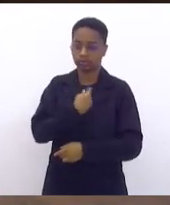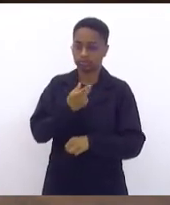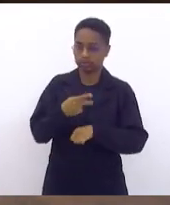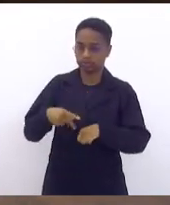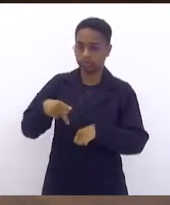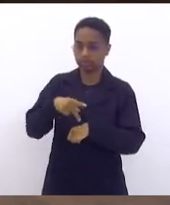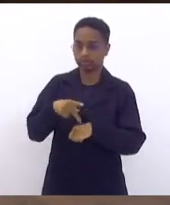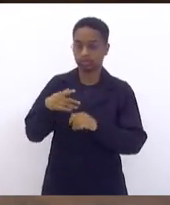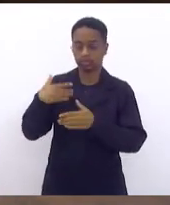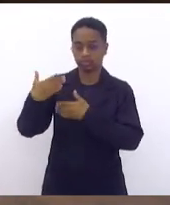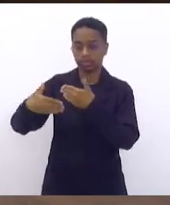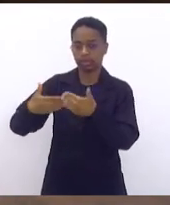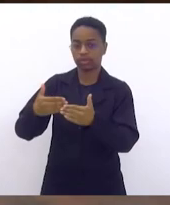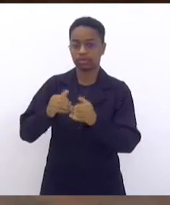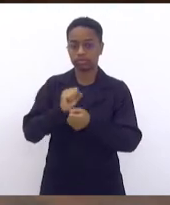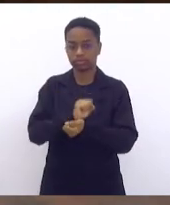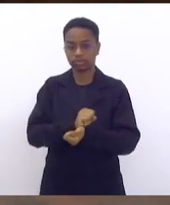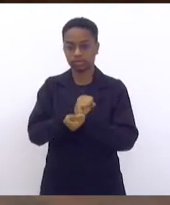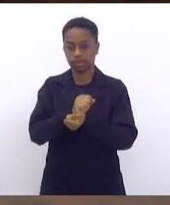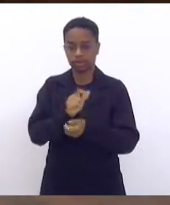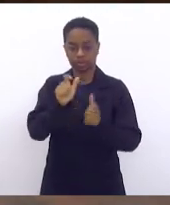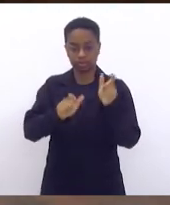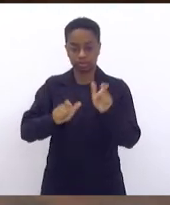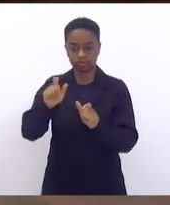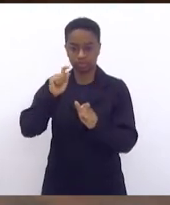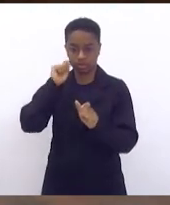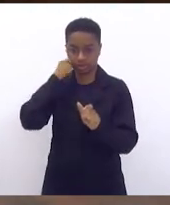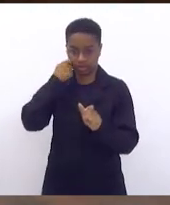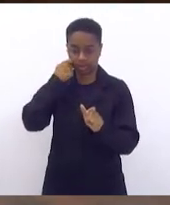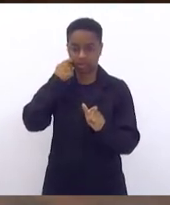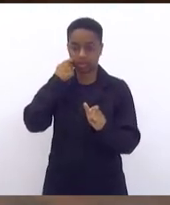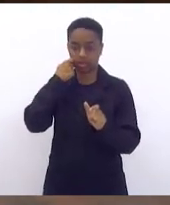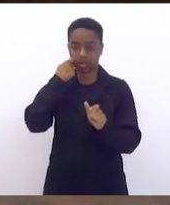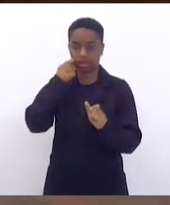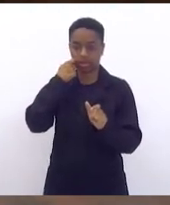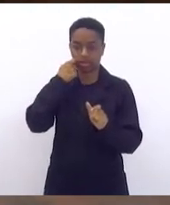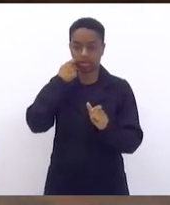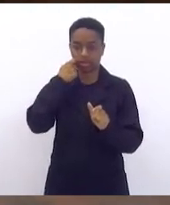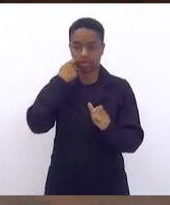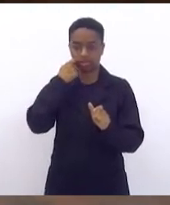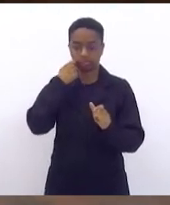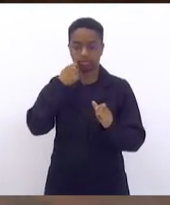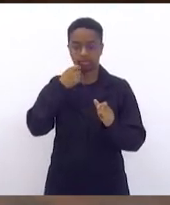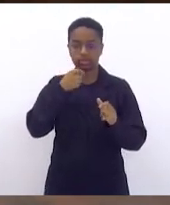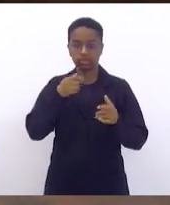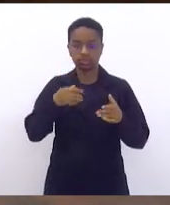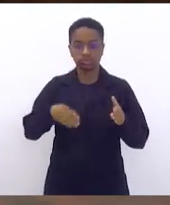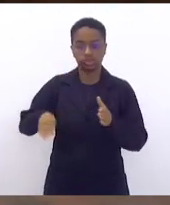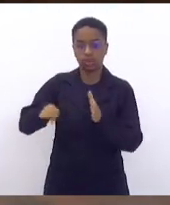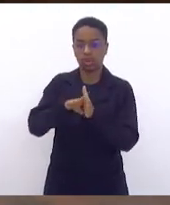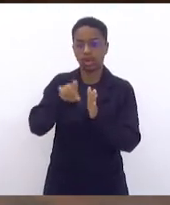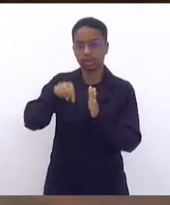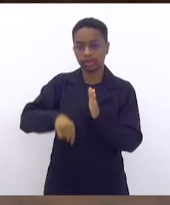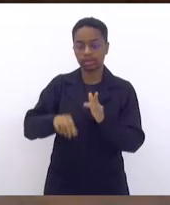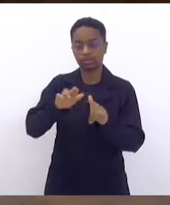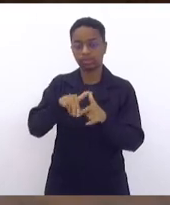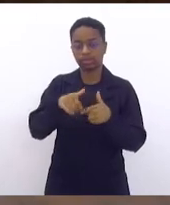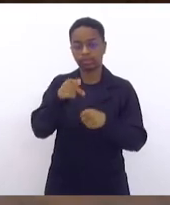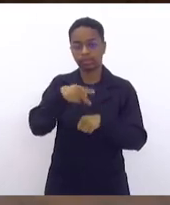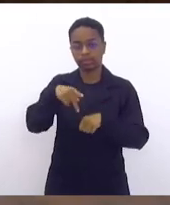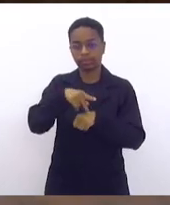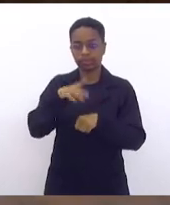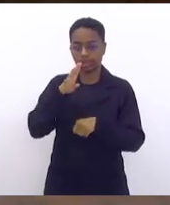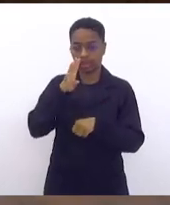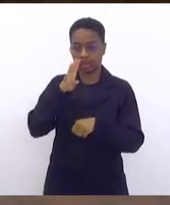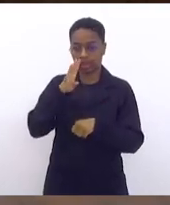processo de escravização de pessoas negras vindas dos países de África, a gente tem uma resistência importante com